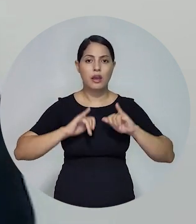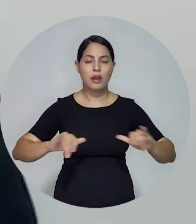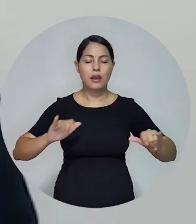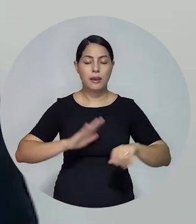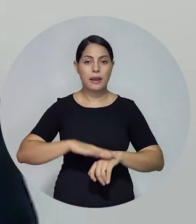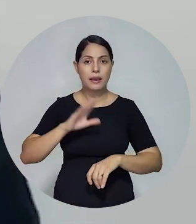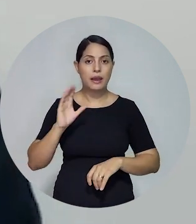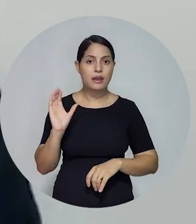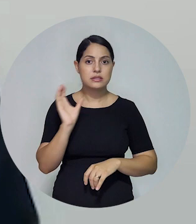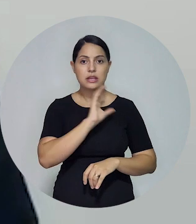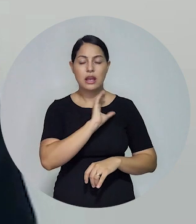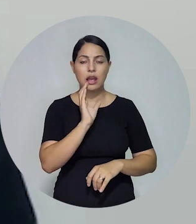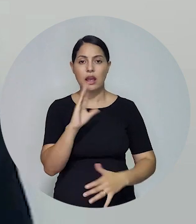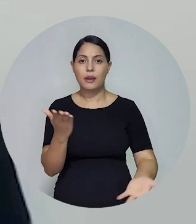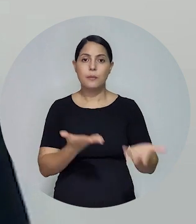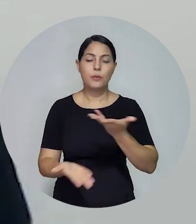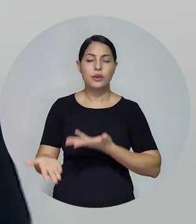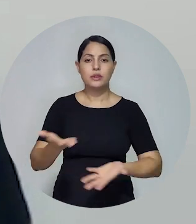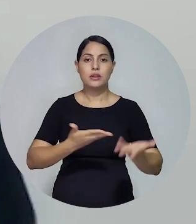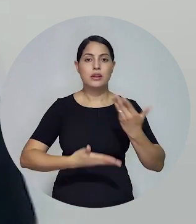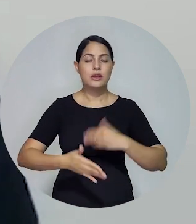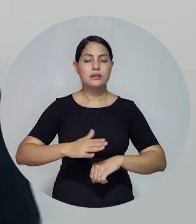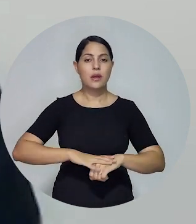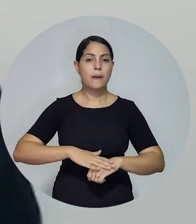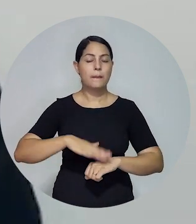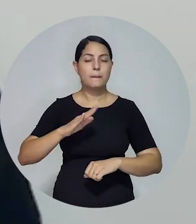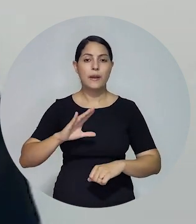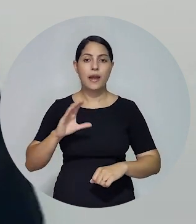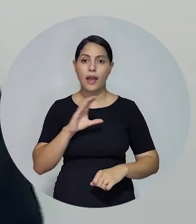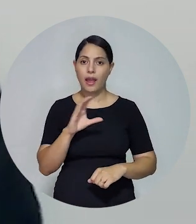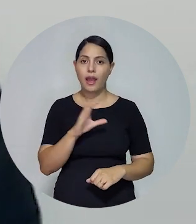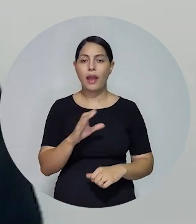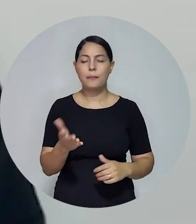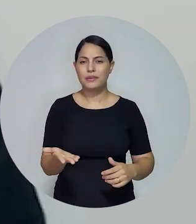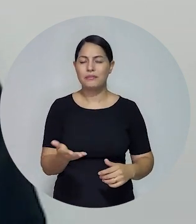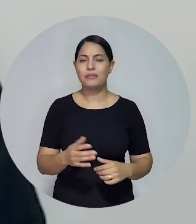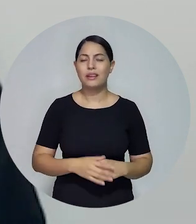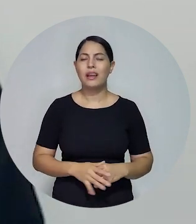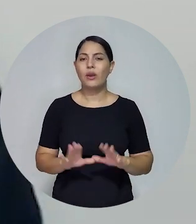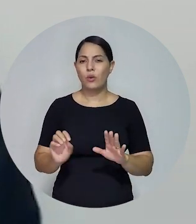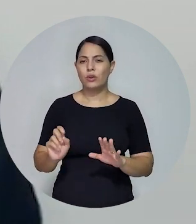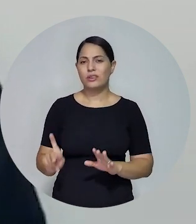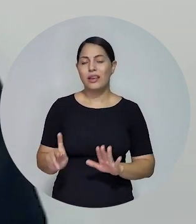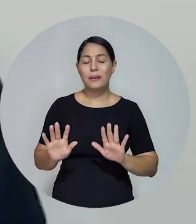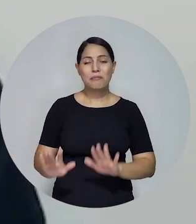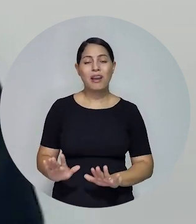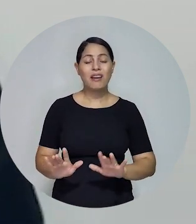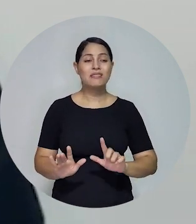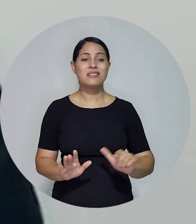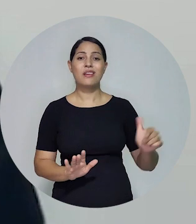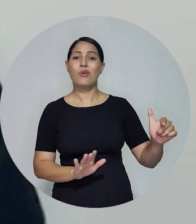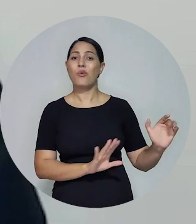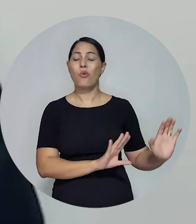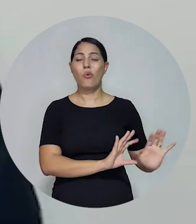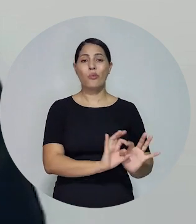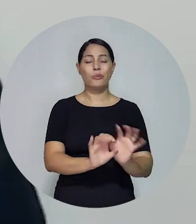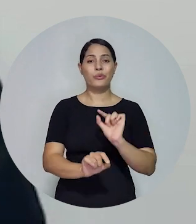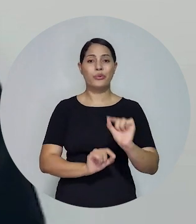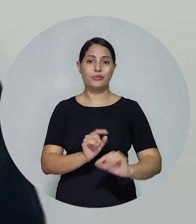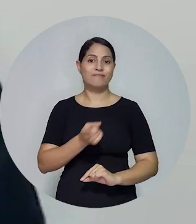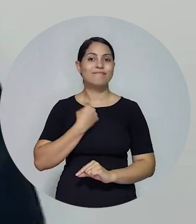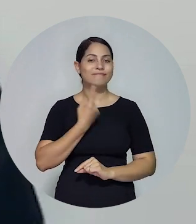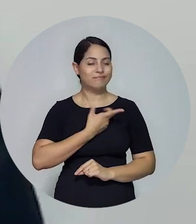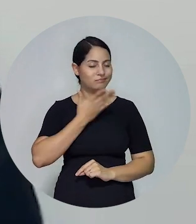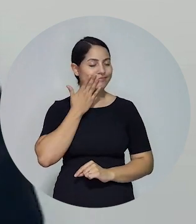das notícias, uma possibilidade de uma maior interação e, inclusive, com mais rapidez. Mas, por outro lado,